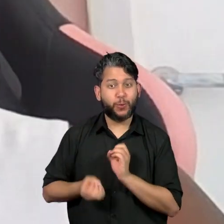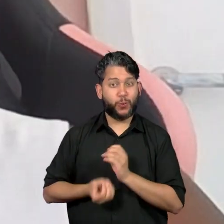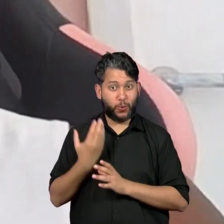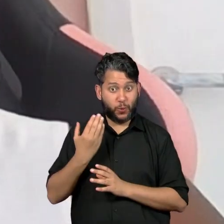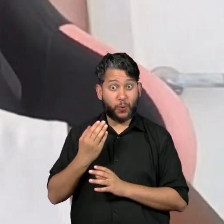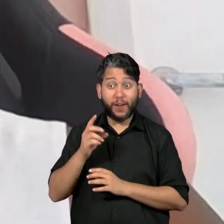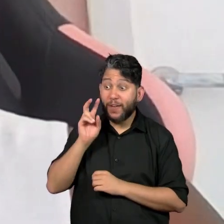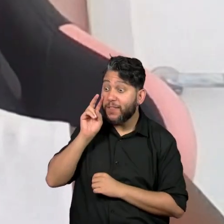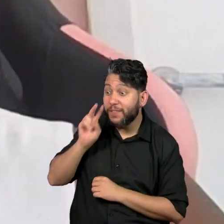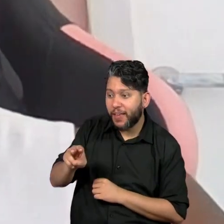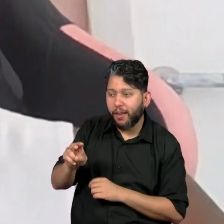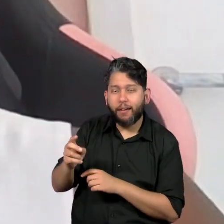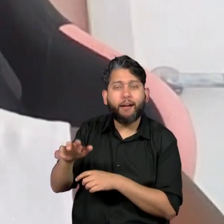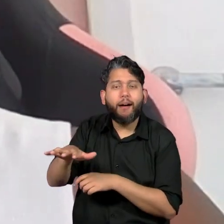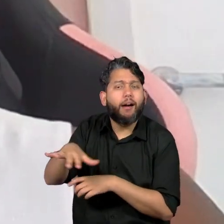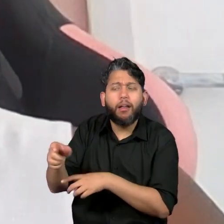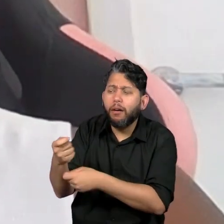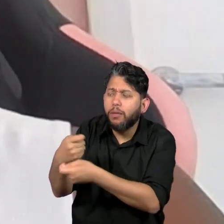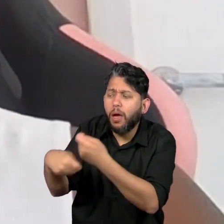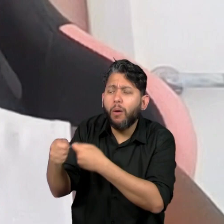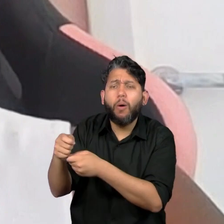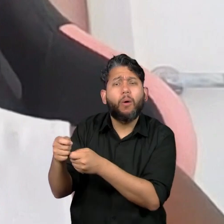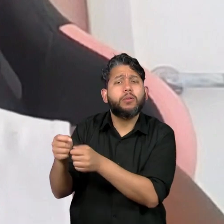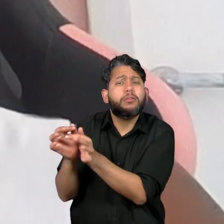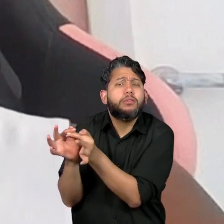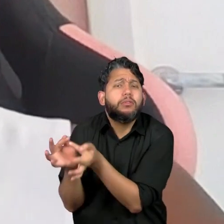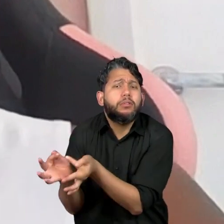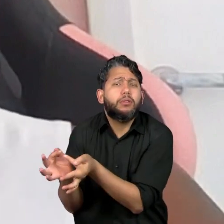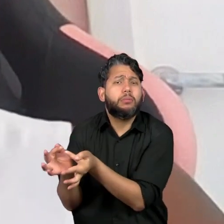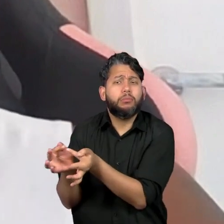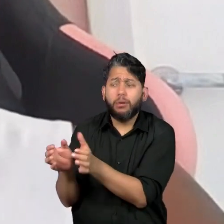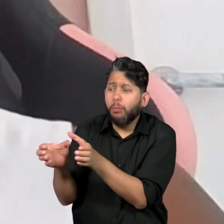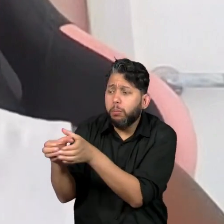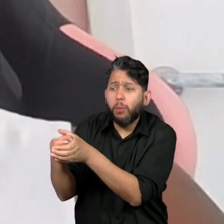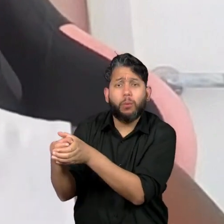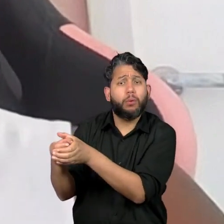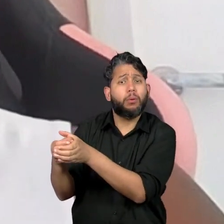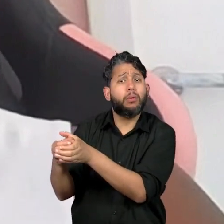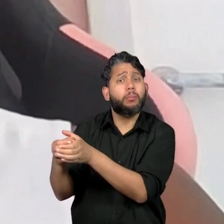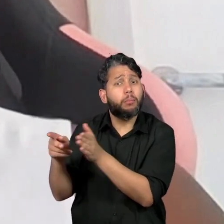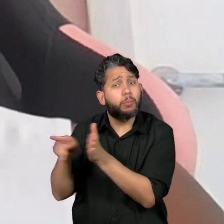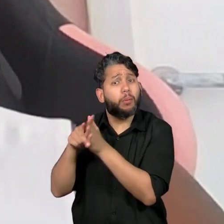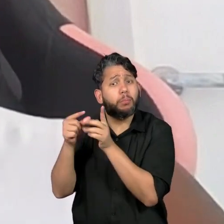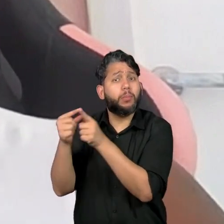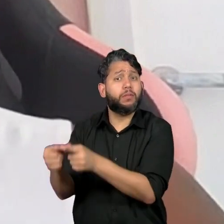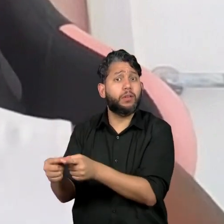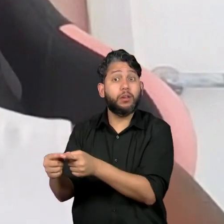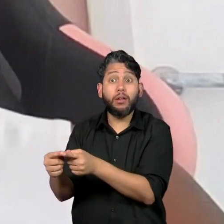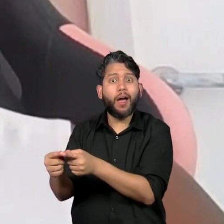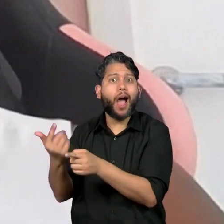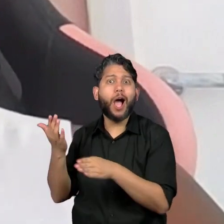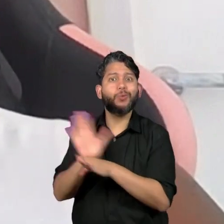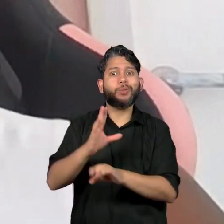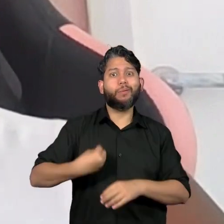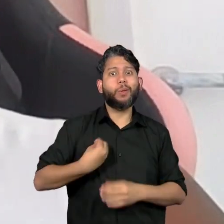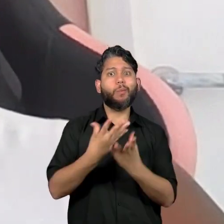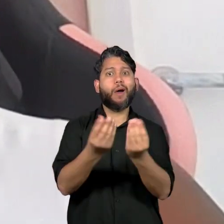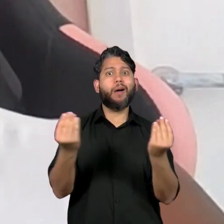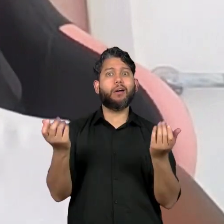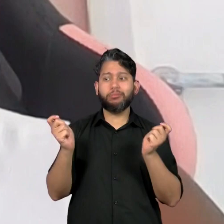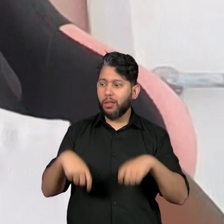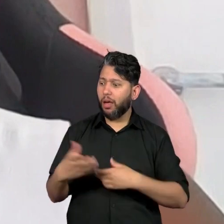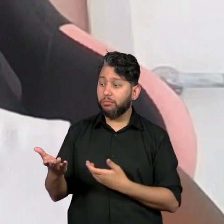luz a esses negócios que estão sendo criados dentro da periferia e que resolvem muitos problemas, né? E aí o nosso objetivo é